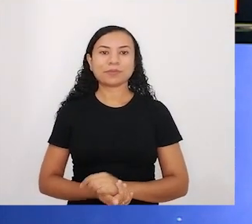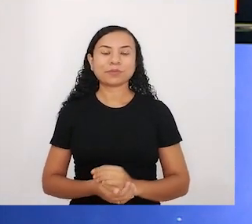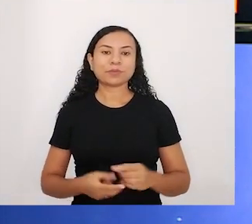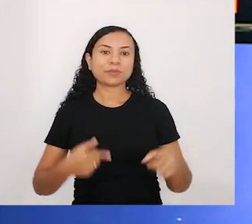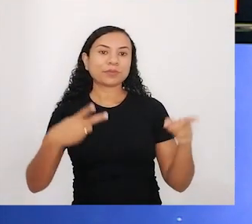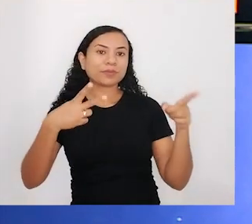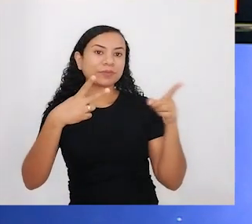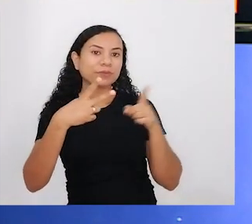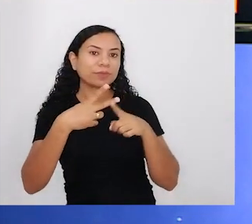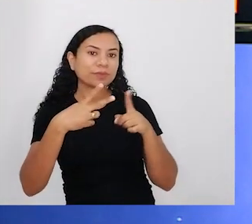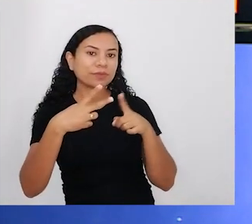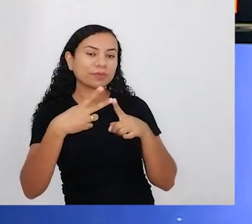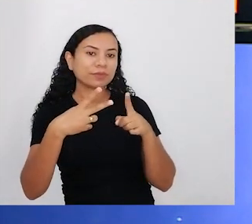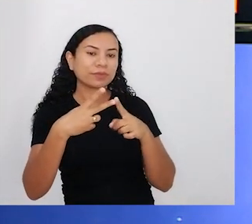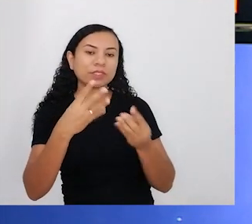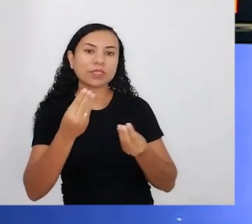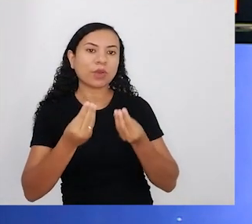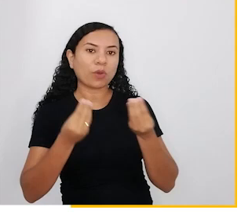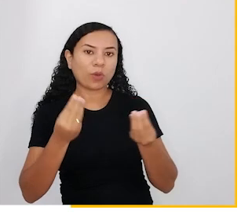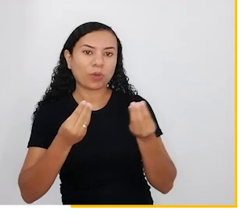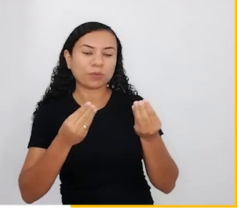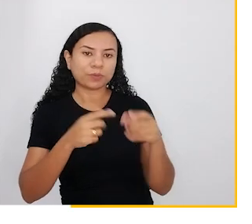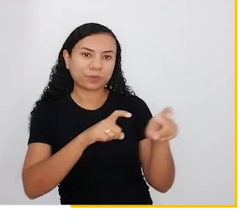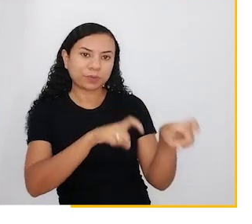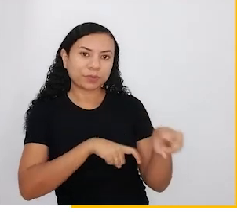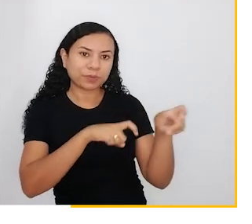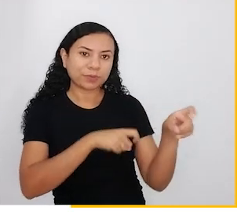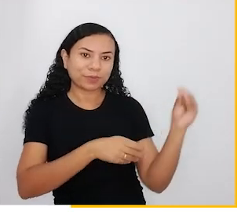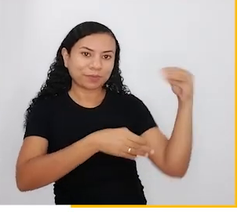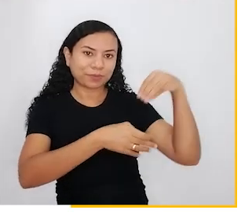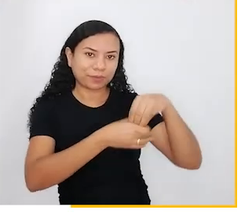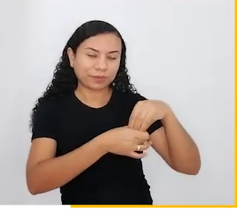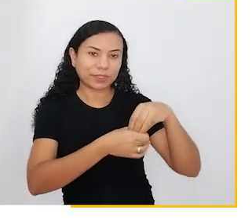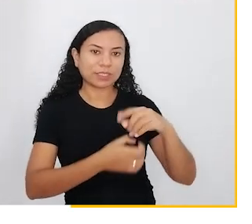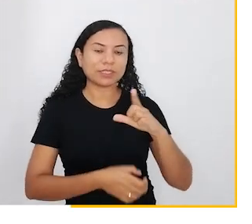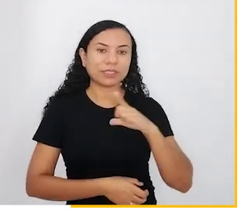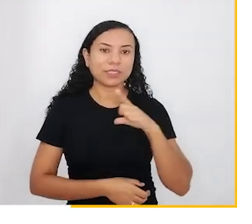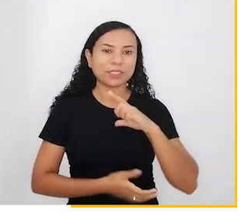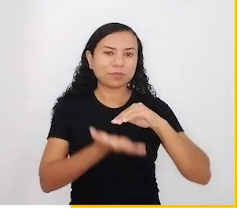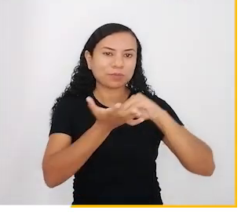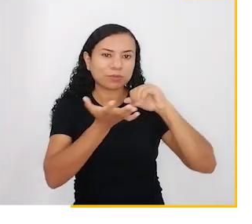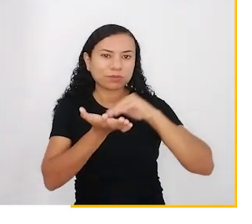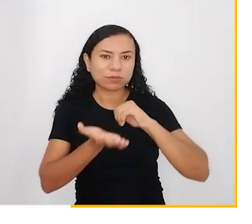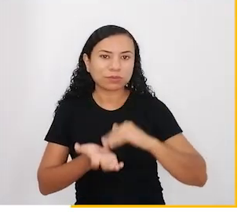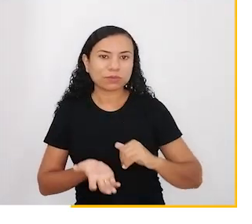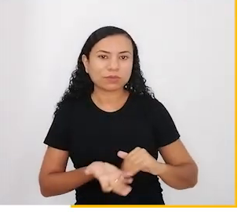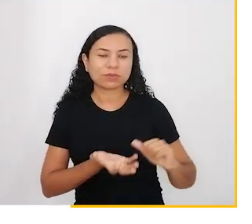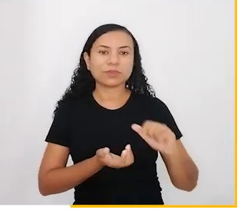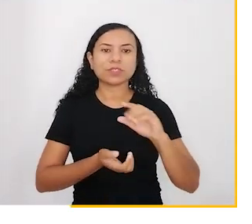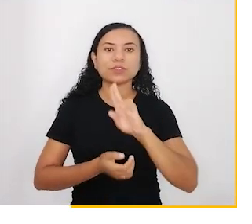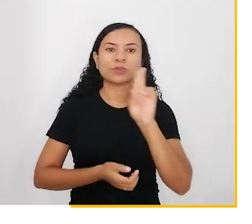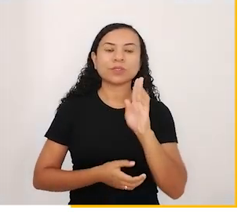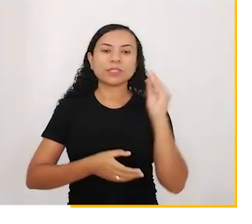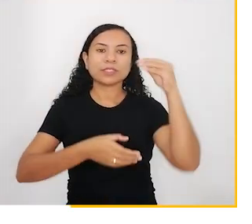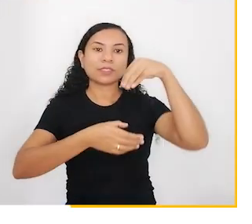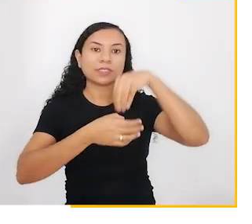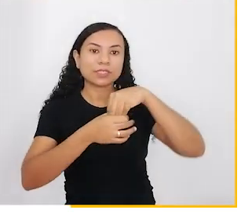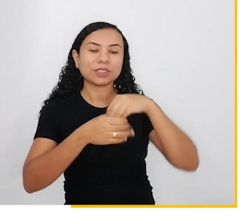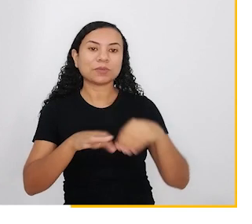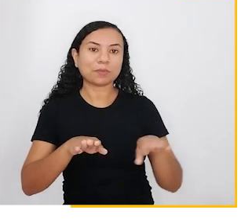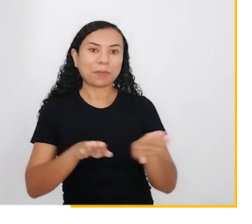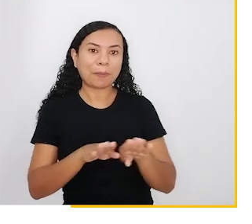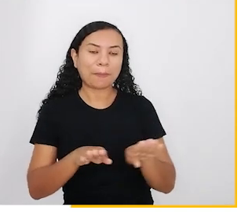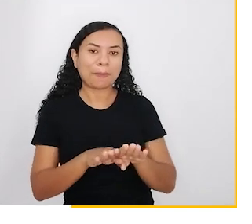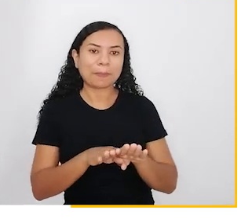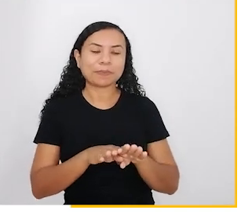Bioconversão de resíduos da agricultura. Aqui nós temos alguns exemplos de resíduos da agroindústria. A bioconversão é um processo que